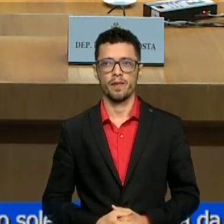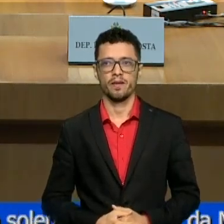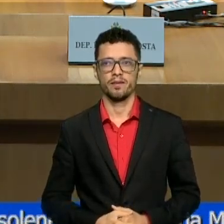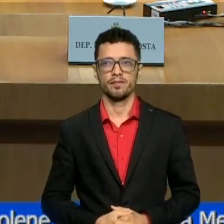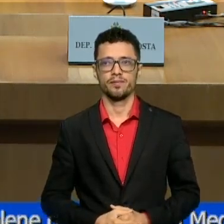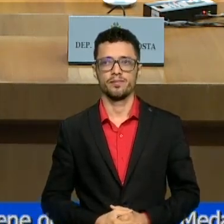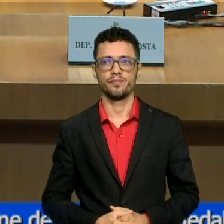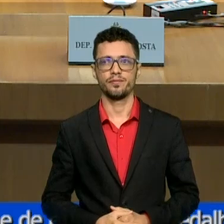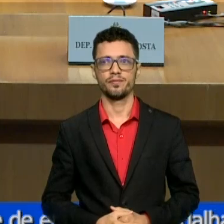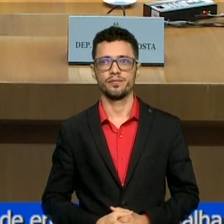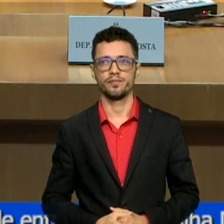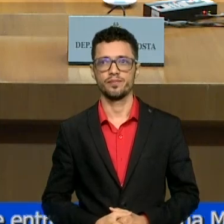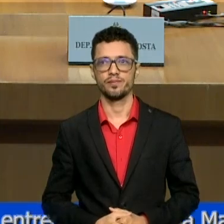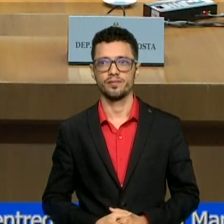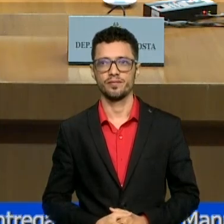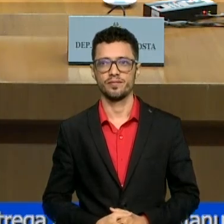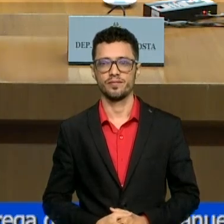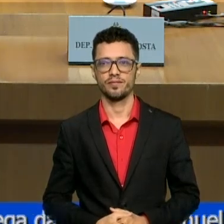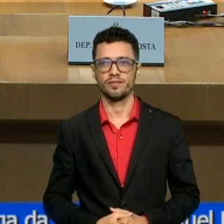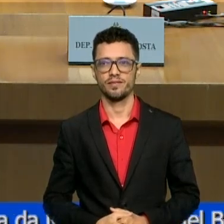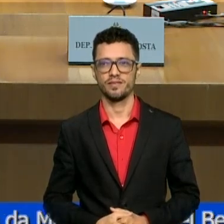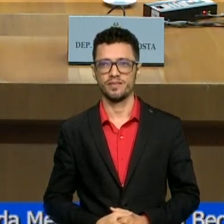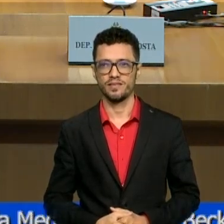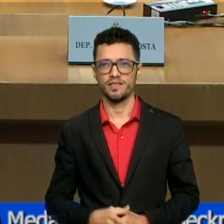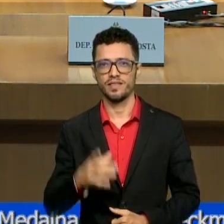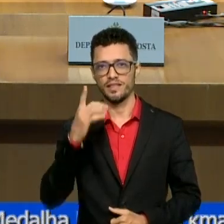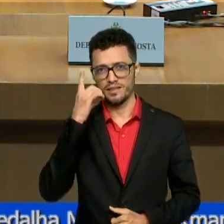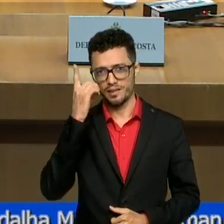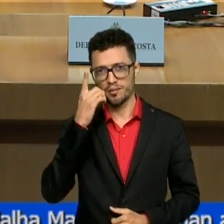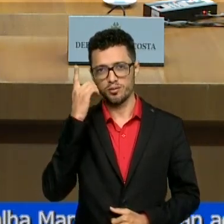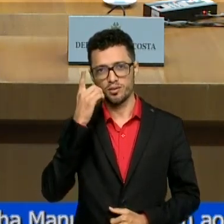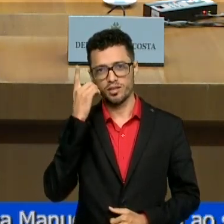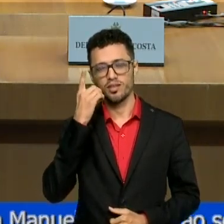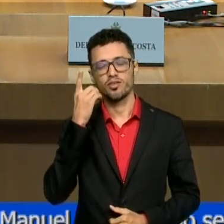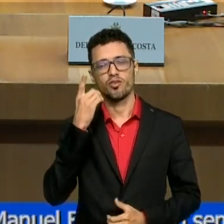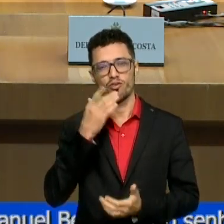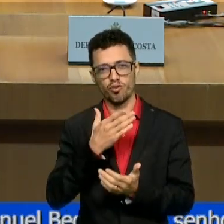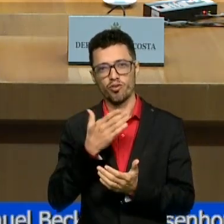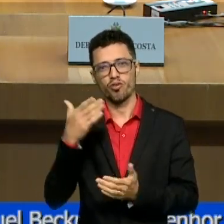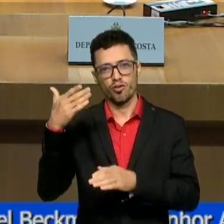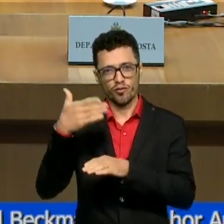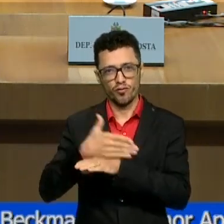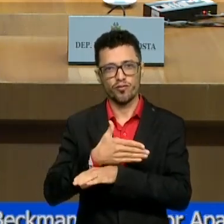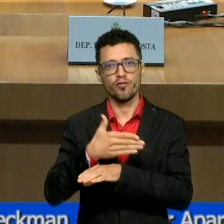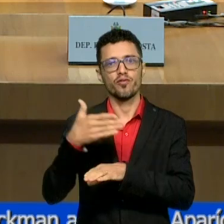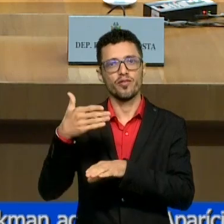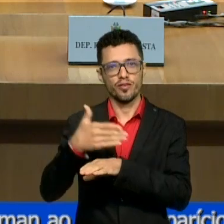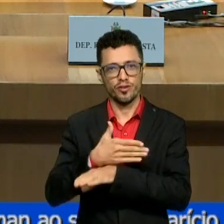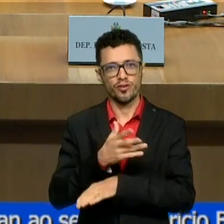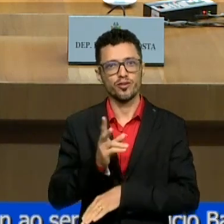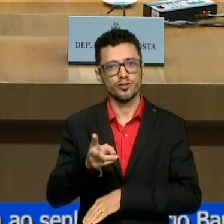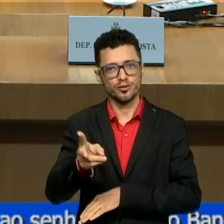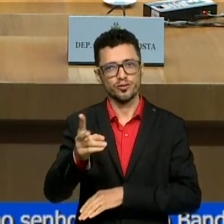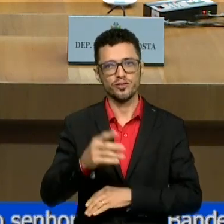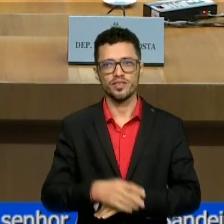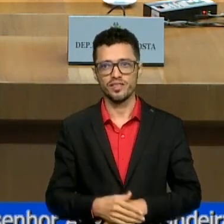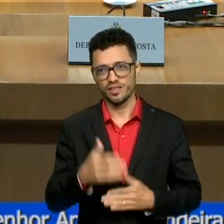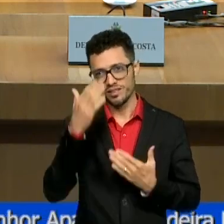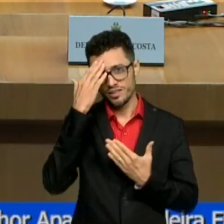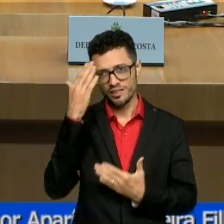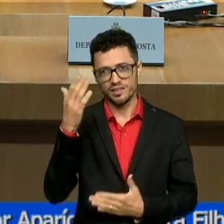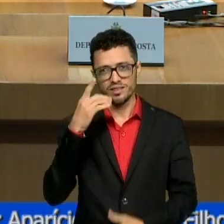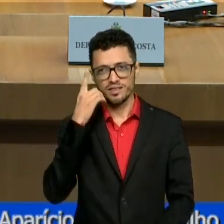E continua chegando deputados, viu? Quero registrar e agradecer a presença da nossa querida deputada